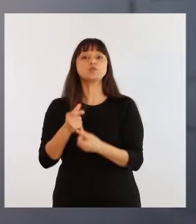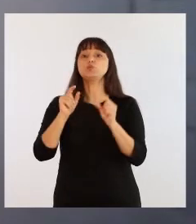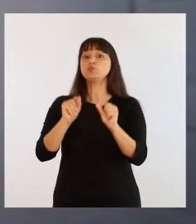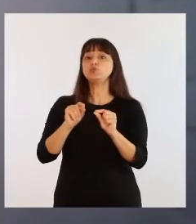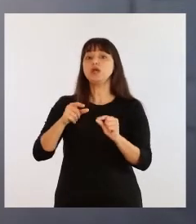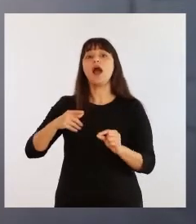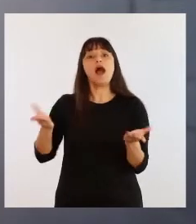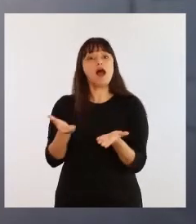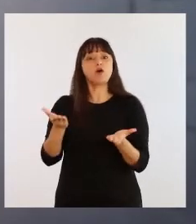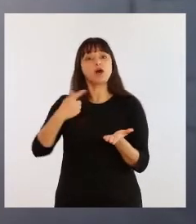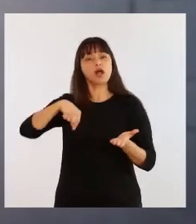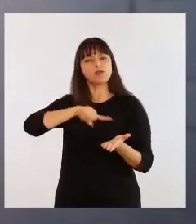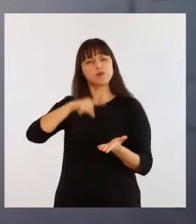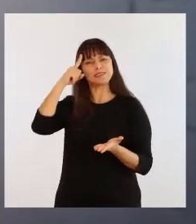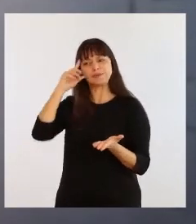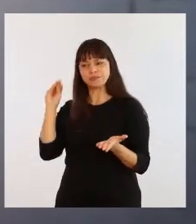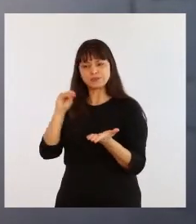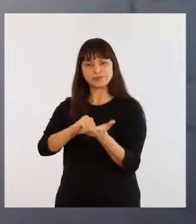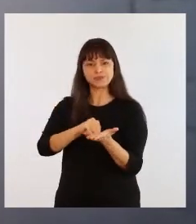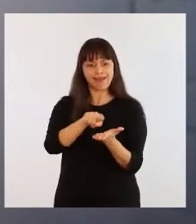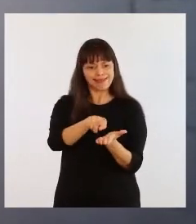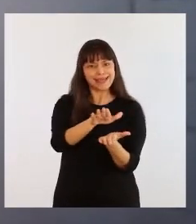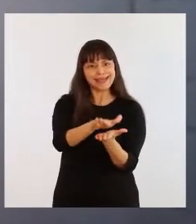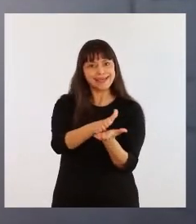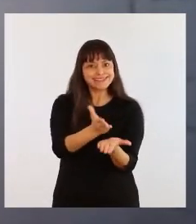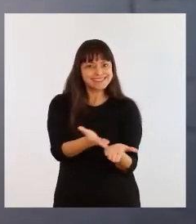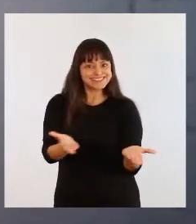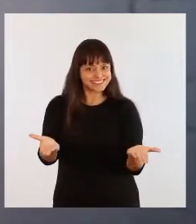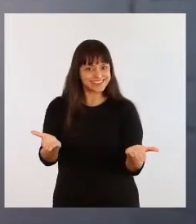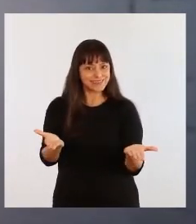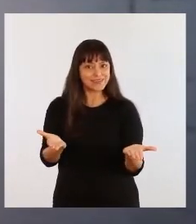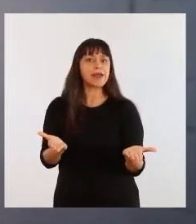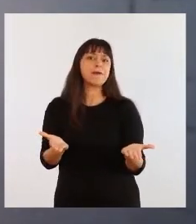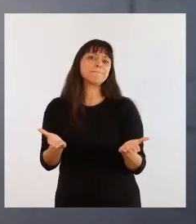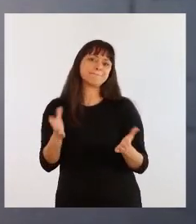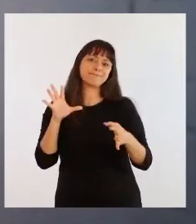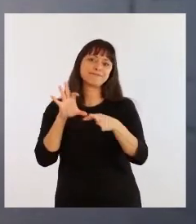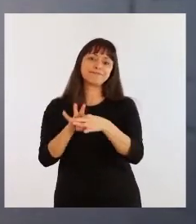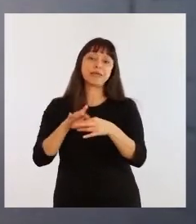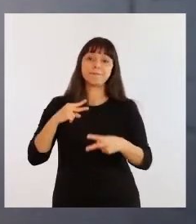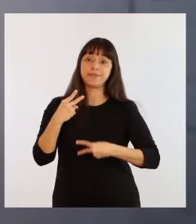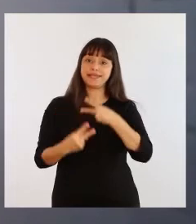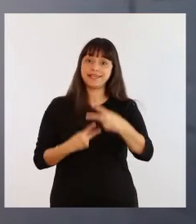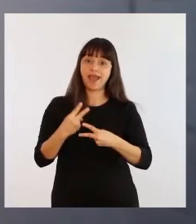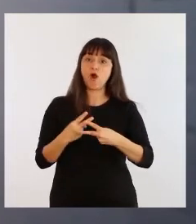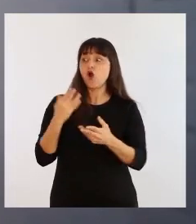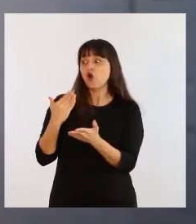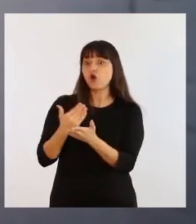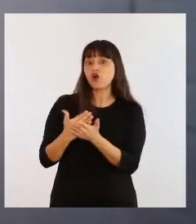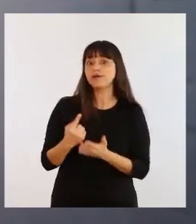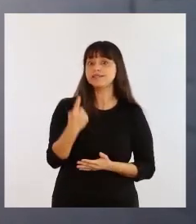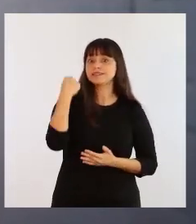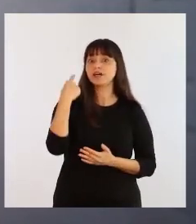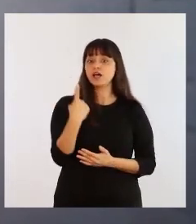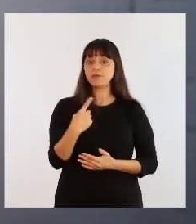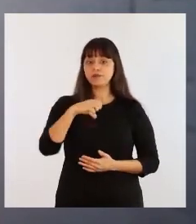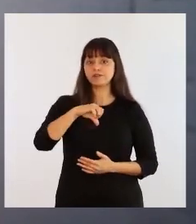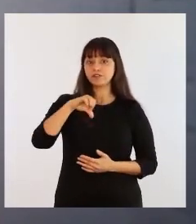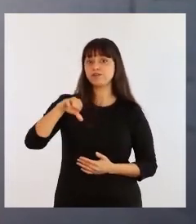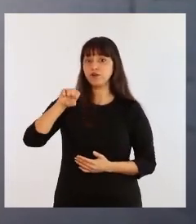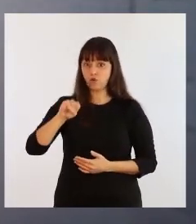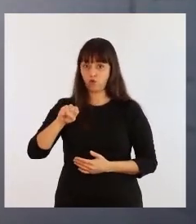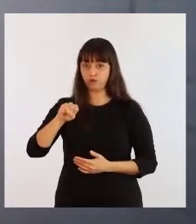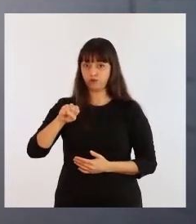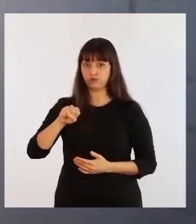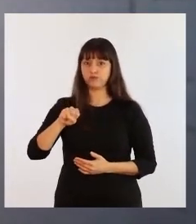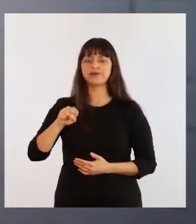editar publicações educativas, que é algo que acontece na Bienal desde 1998, a partir da 24ª